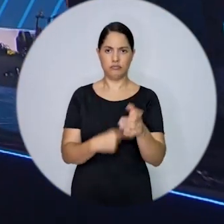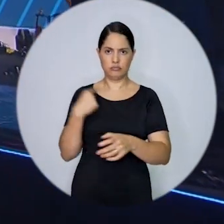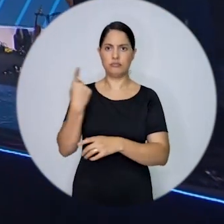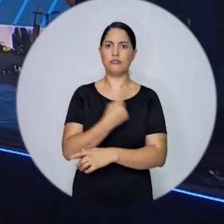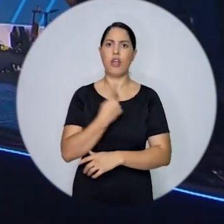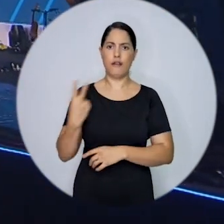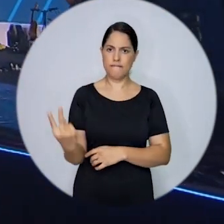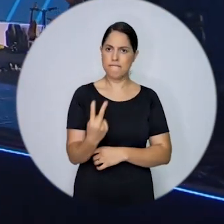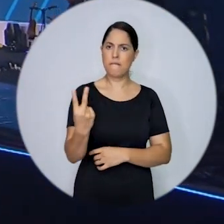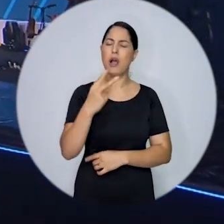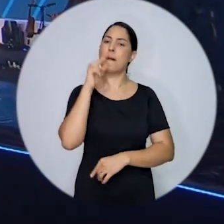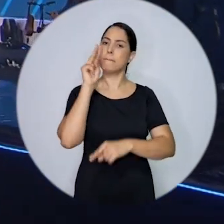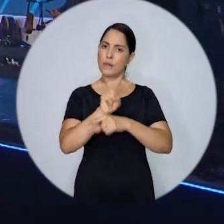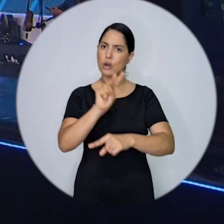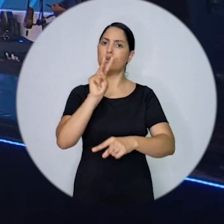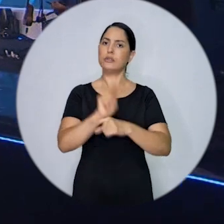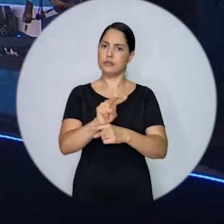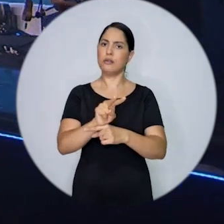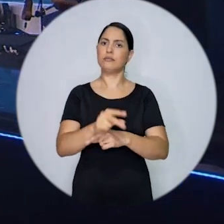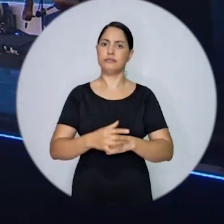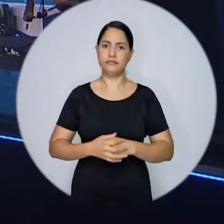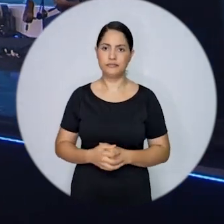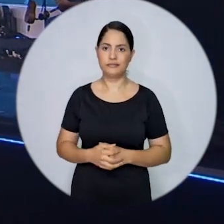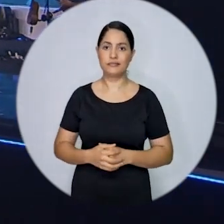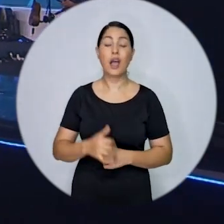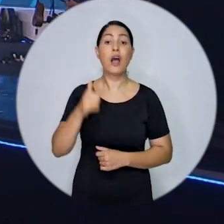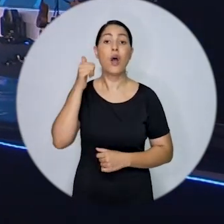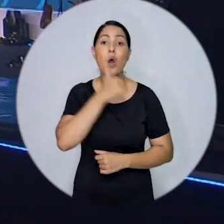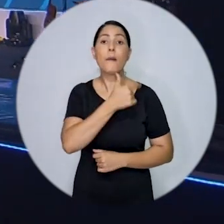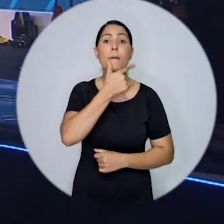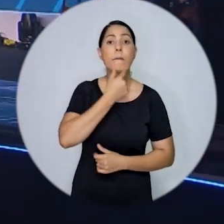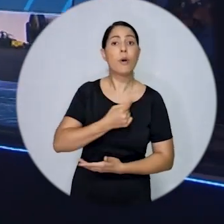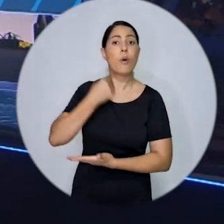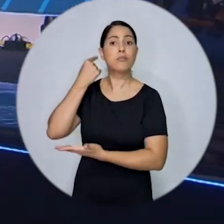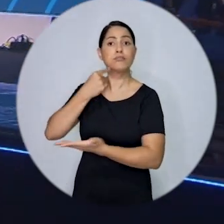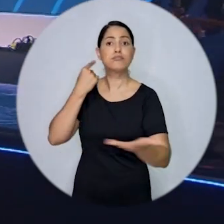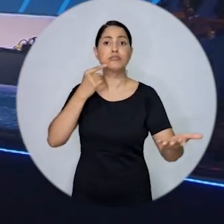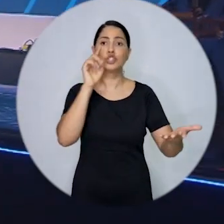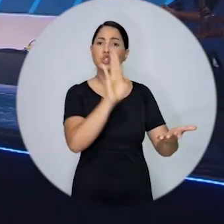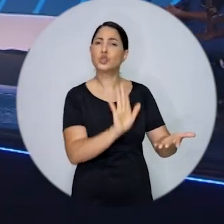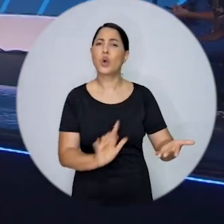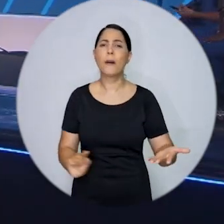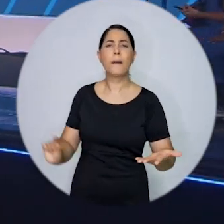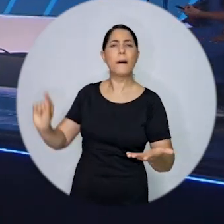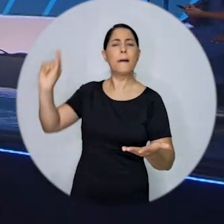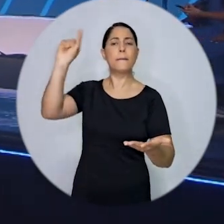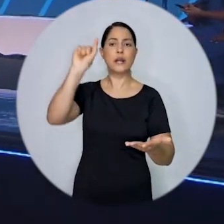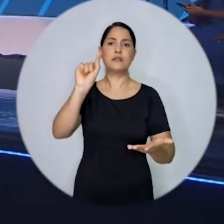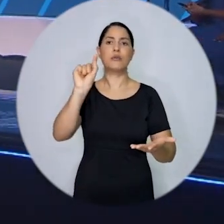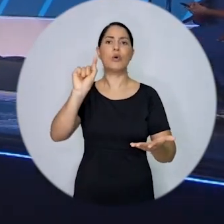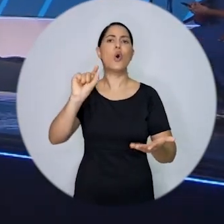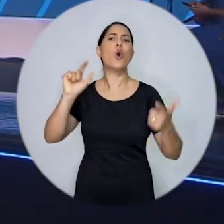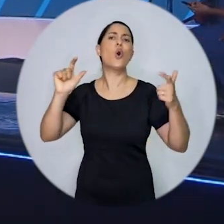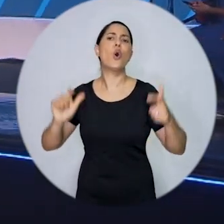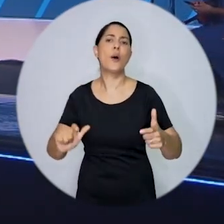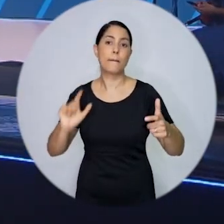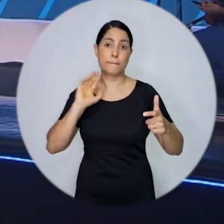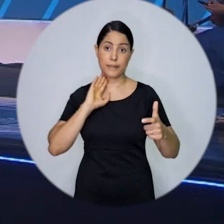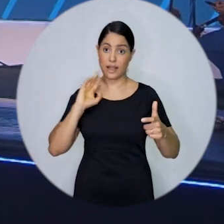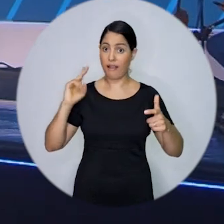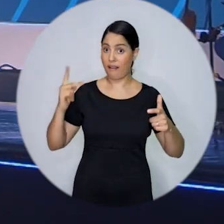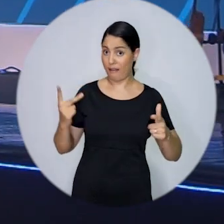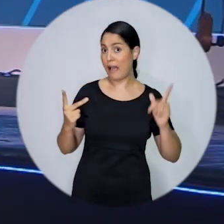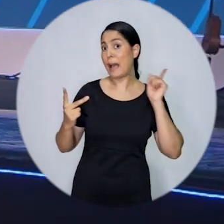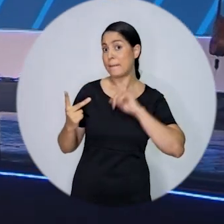valorizada e protegida. Advogadas e advogados brasileiros se reuniram em Belo Horizonte, Minas